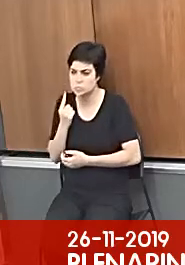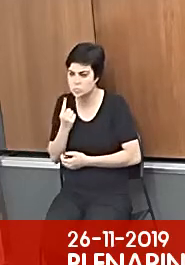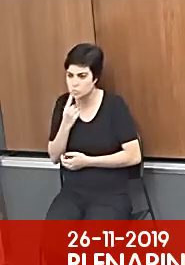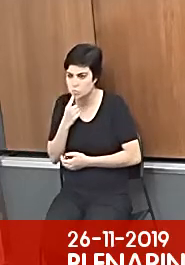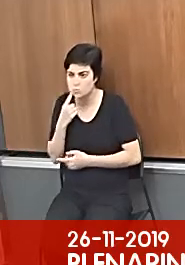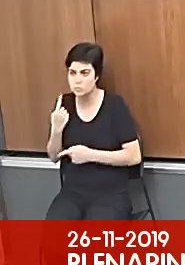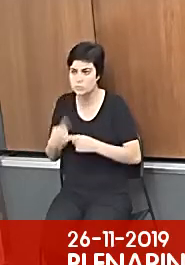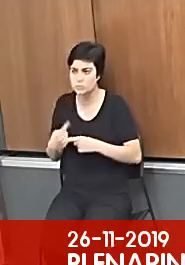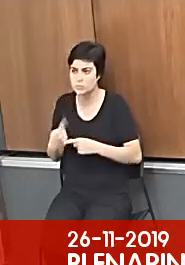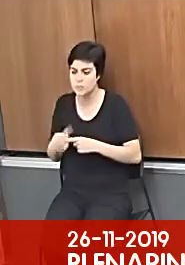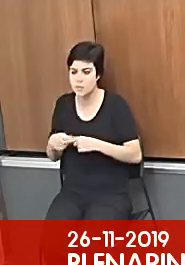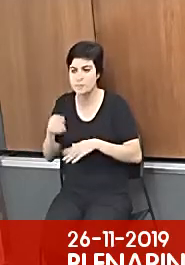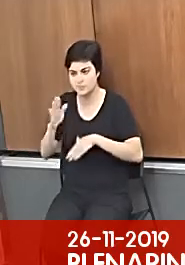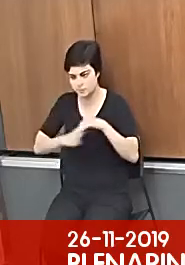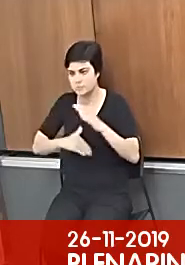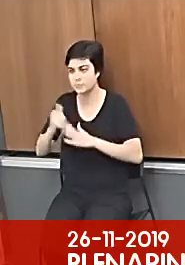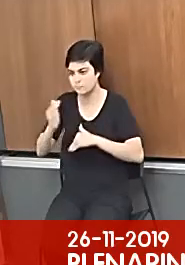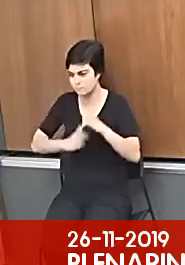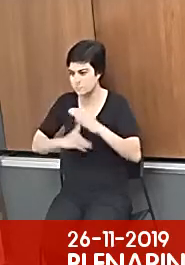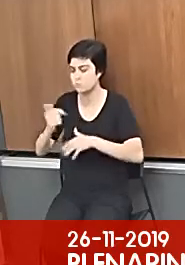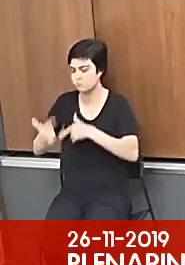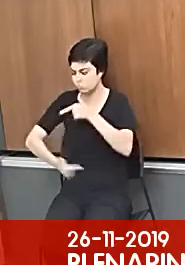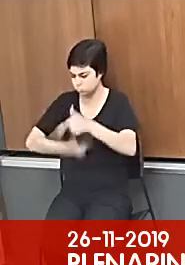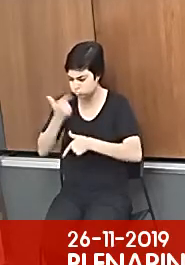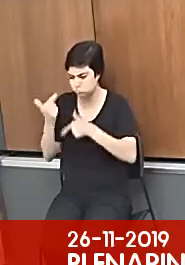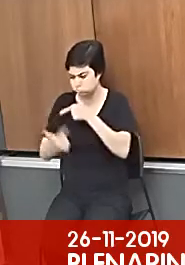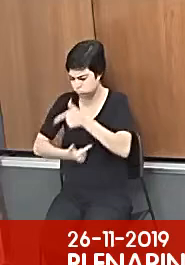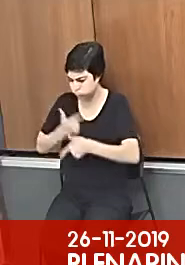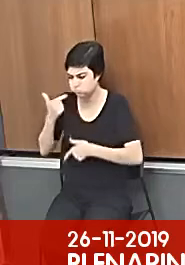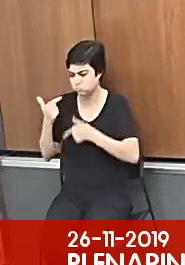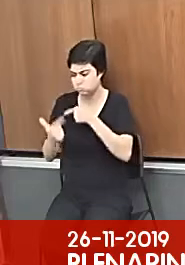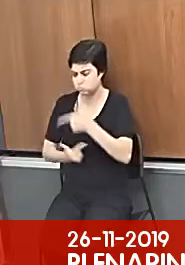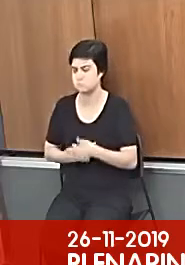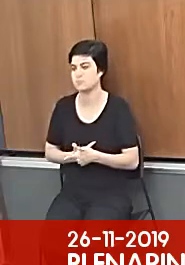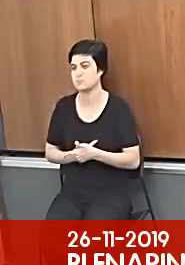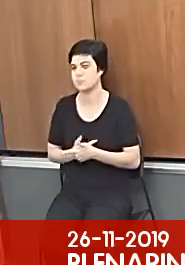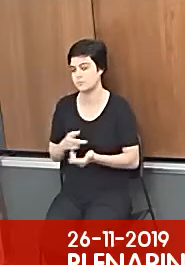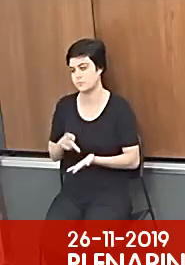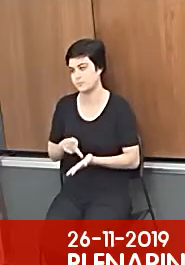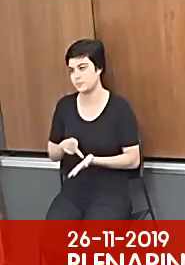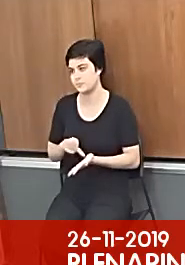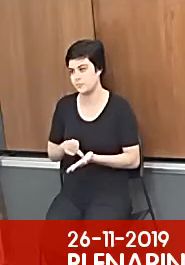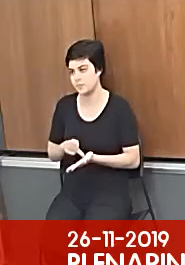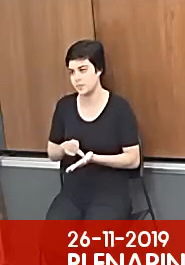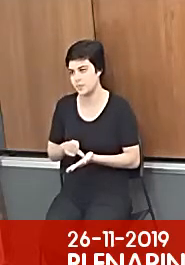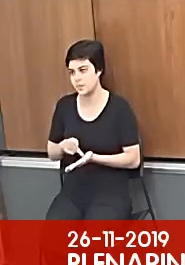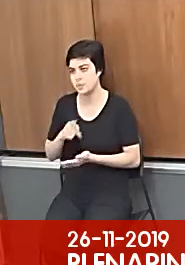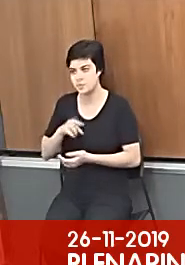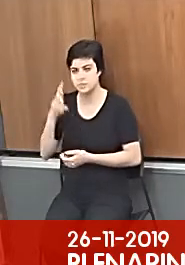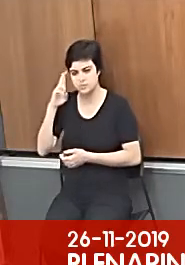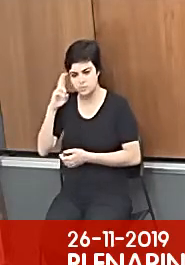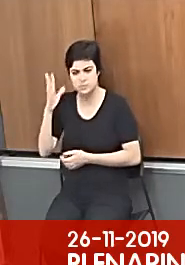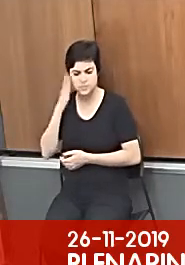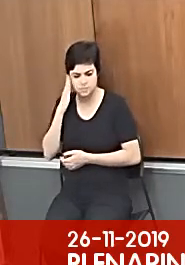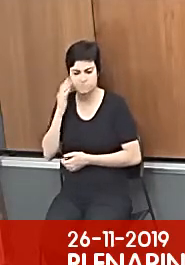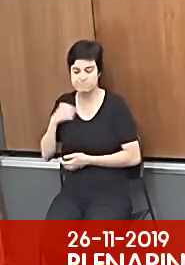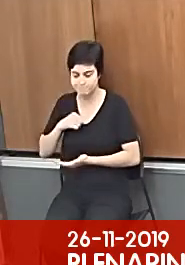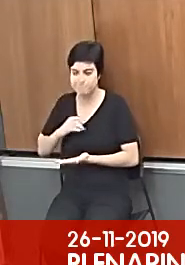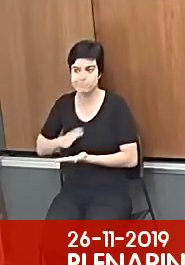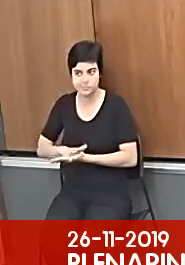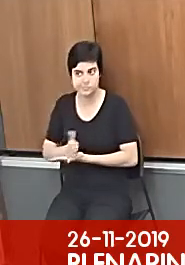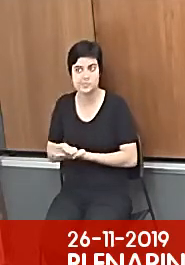linda. Hoje é profissão, é luta, é militância, é causa. O meu diretor sabe o quanto que eu sou chata,